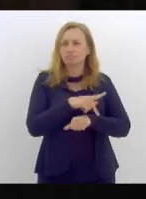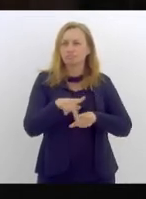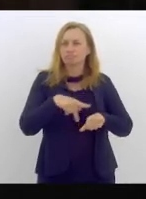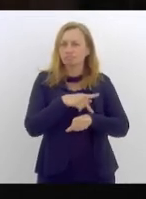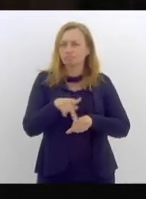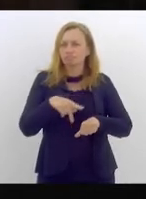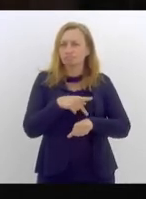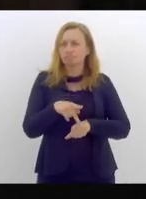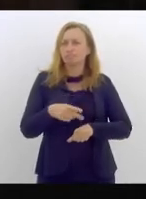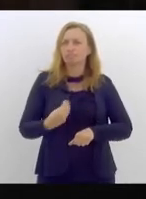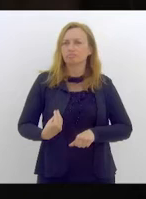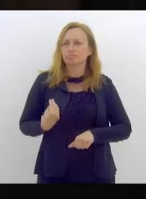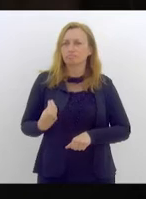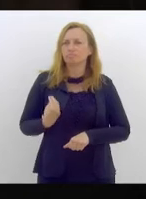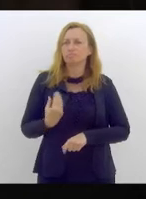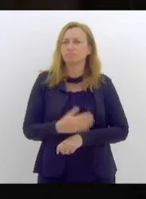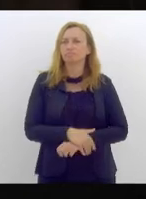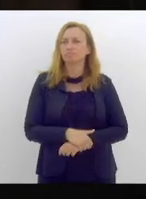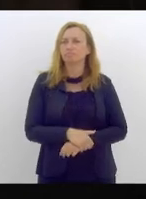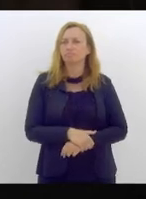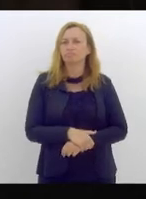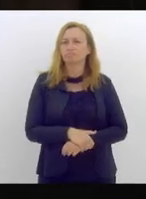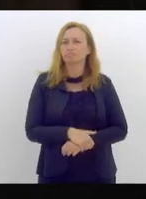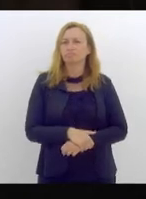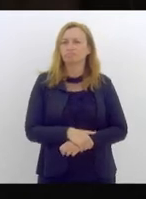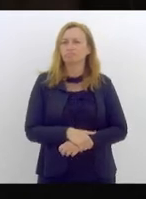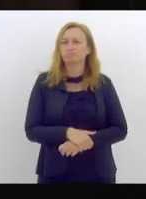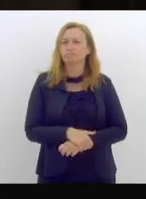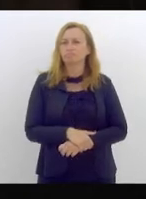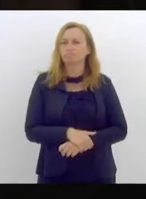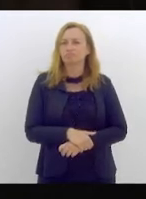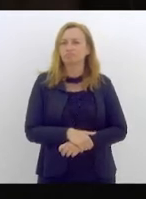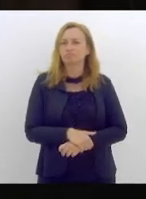país no Brasil um visionário